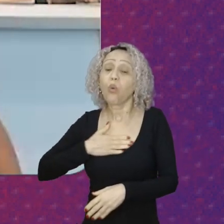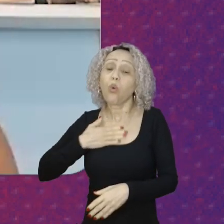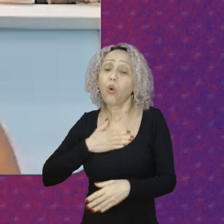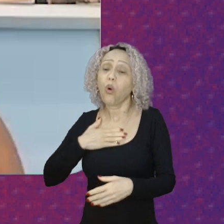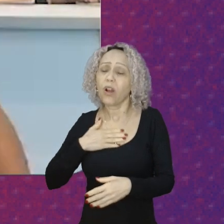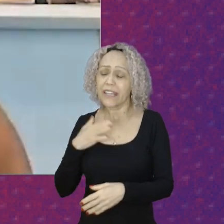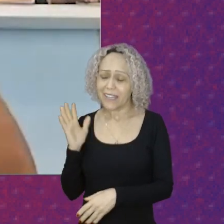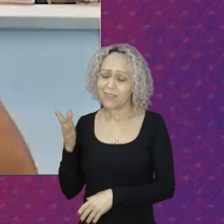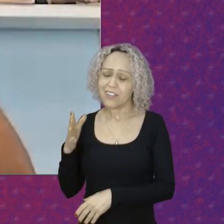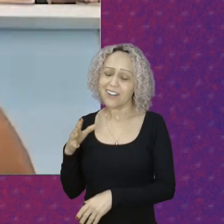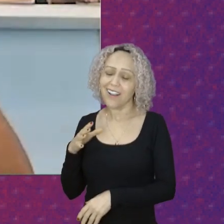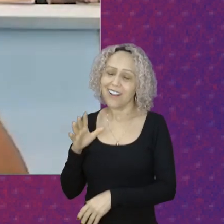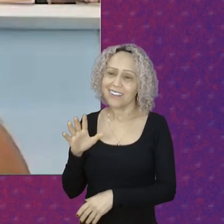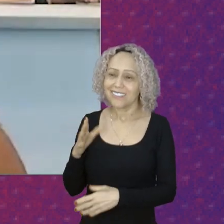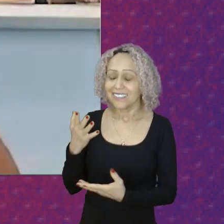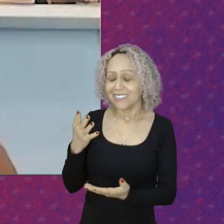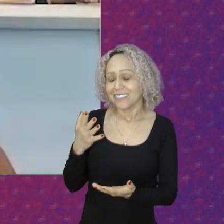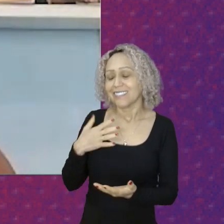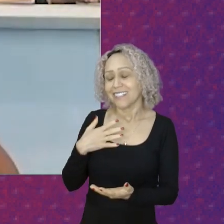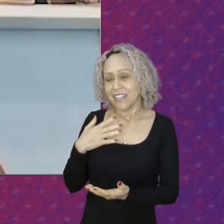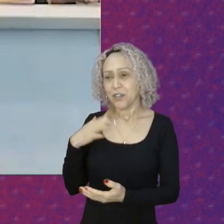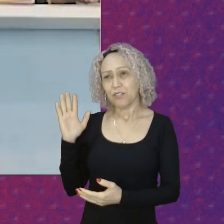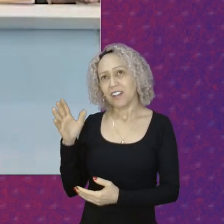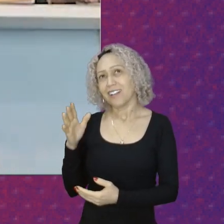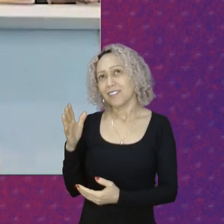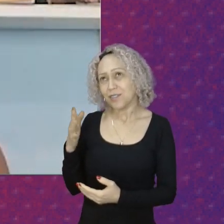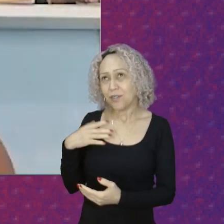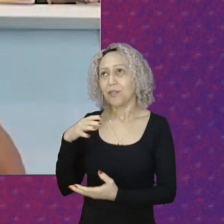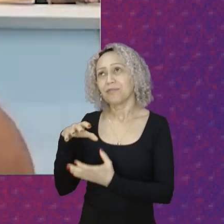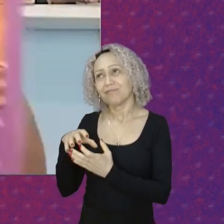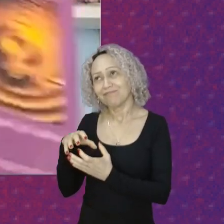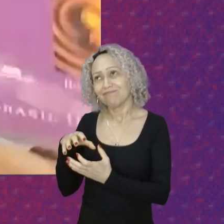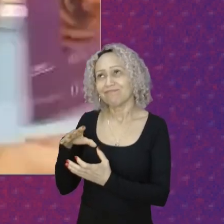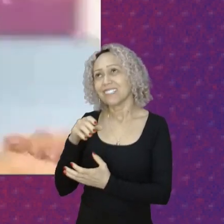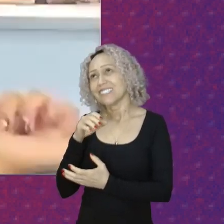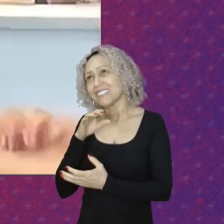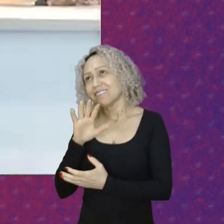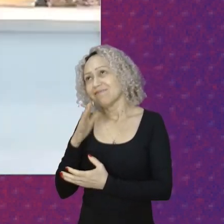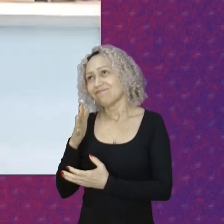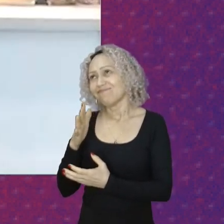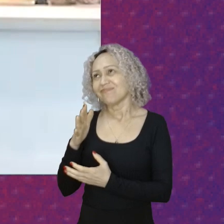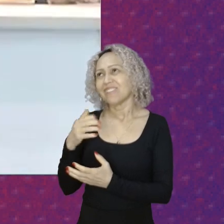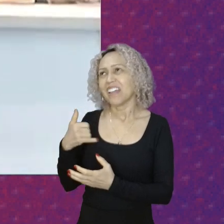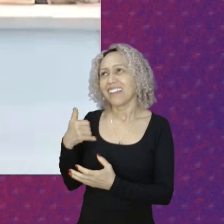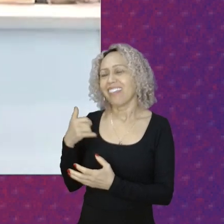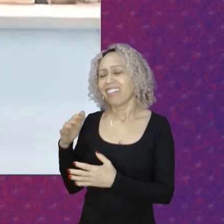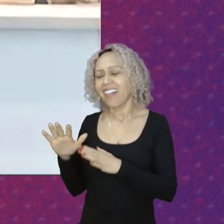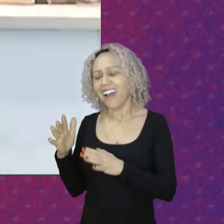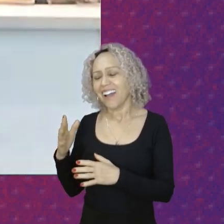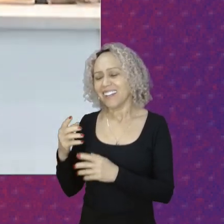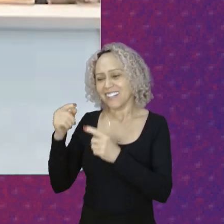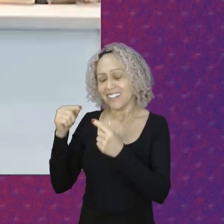papel, com cheirinho de folha, cheirinho de papel. Mas quem quiser acessar na internet também tem,